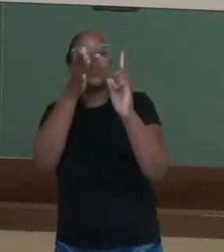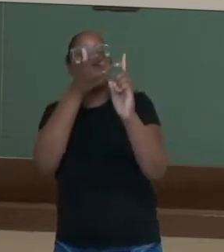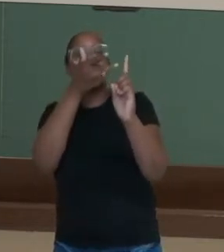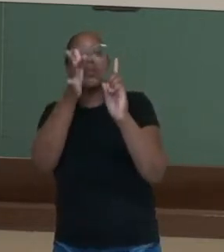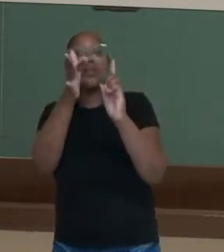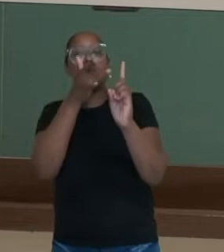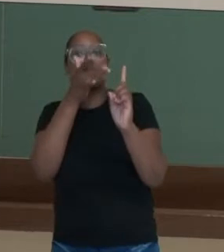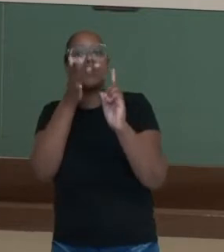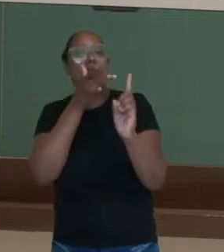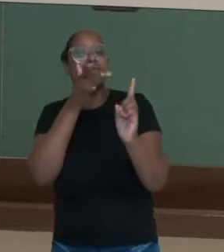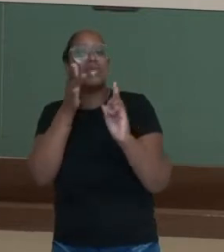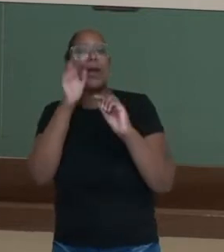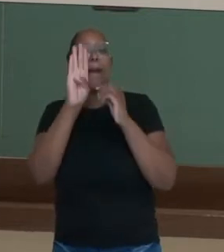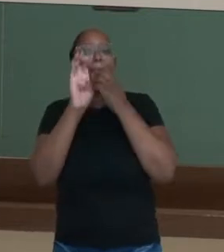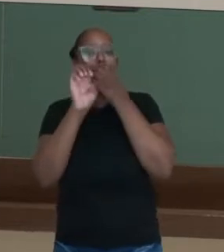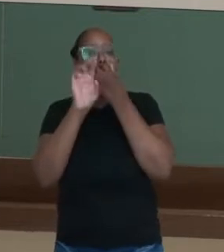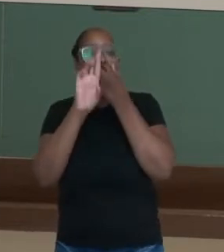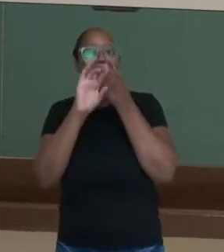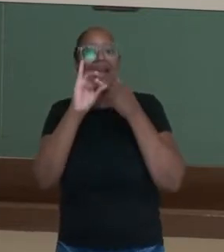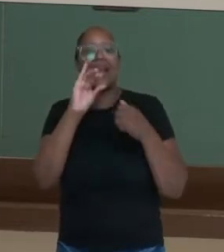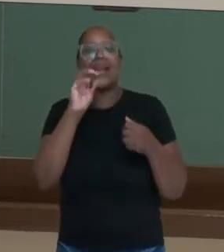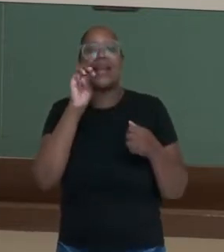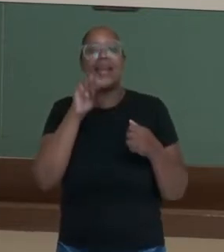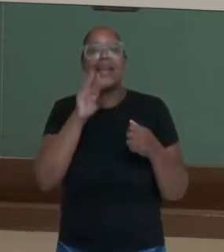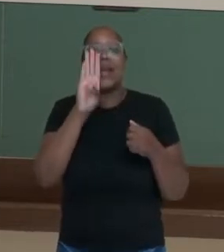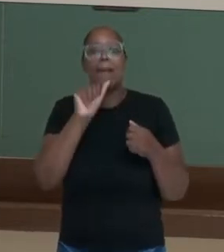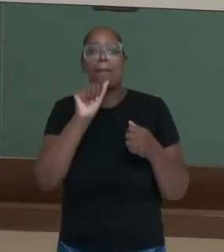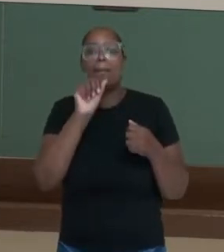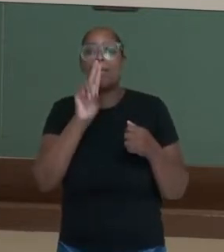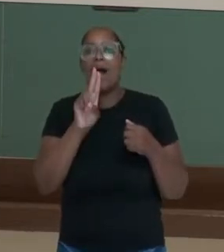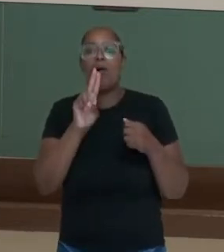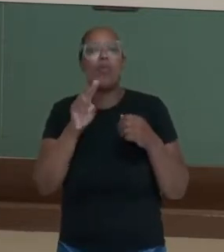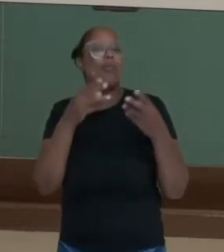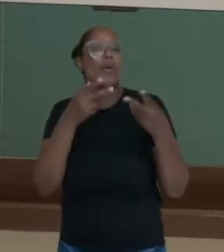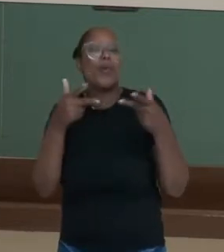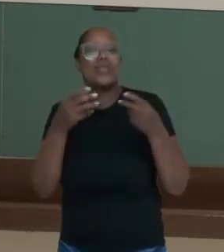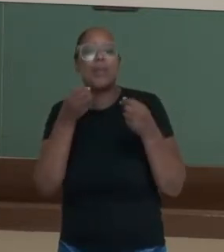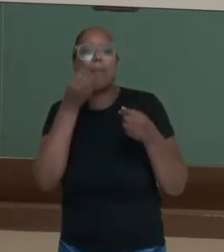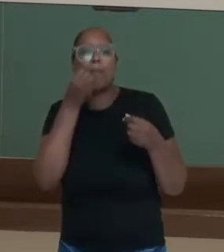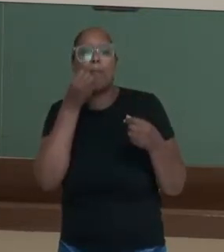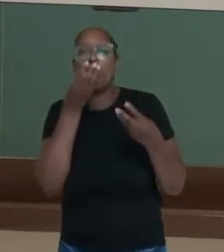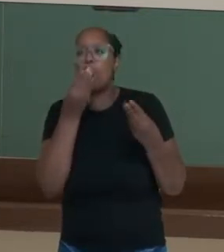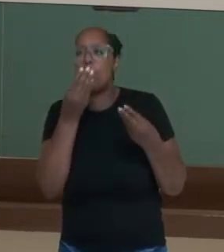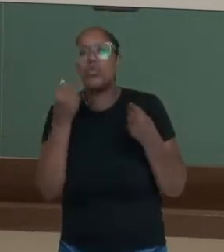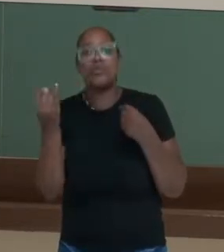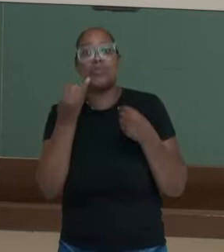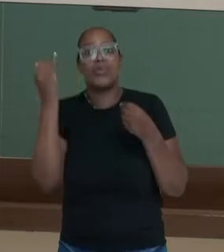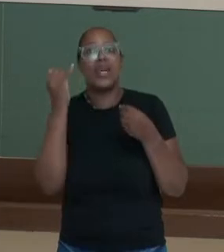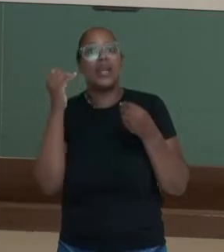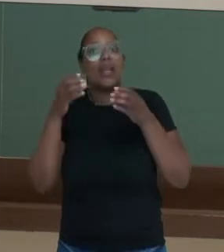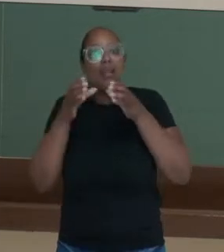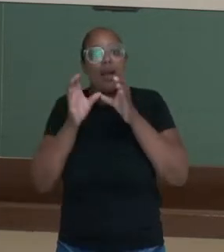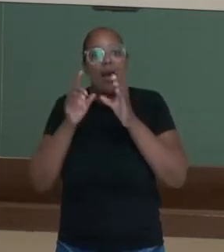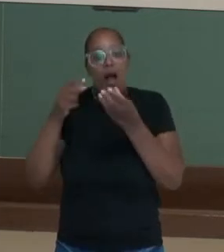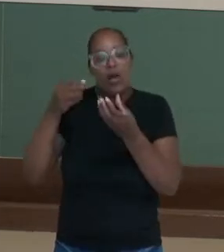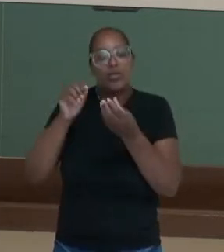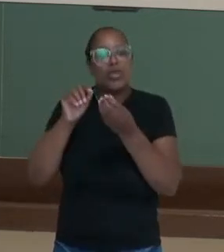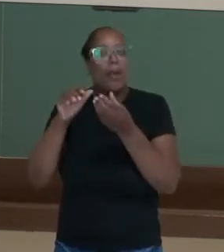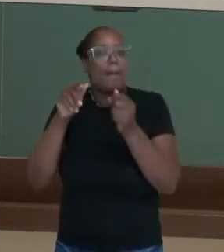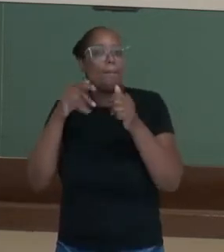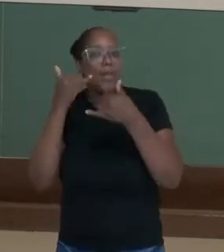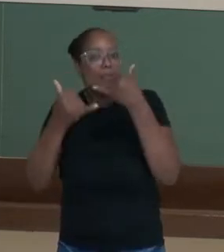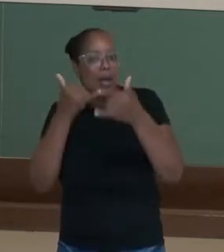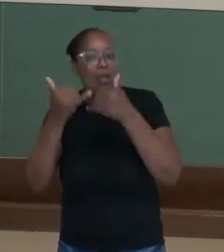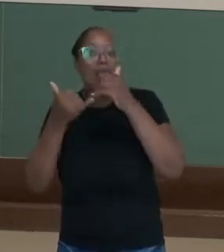tão característico e tão marcante da roda de capoeira. Mas nosso objetivo, então, conhecer os instrumentos